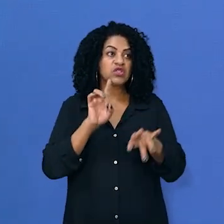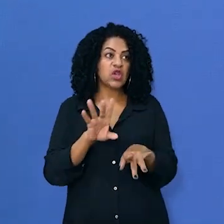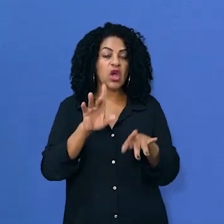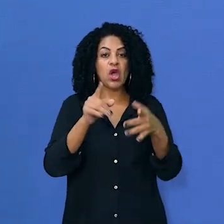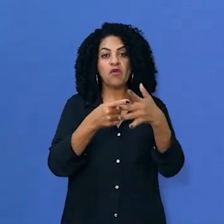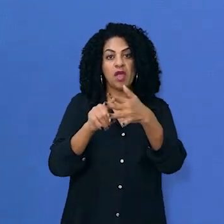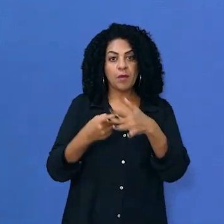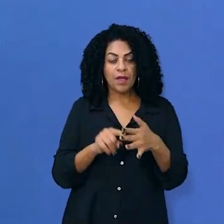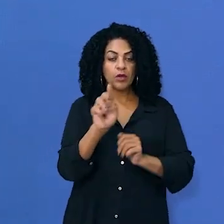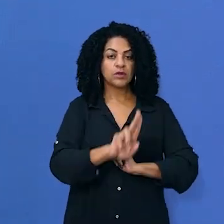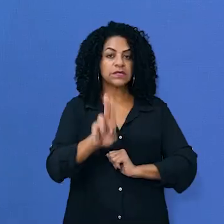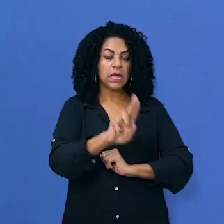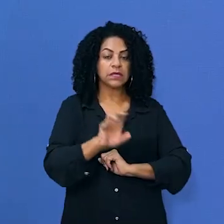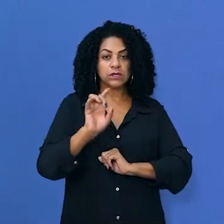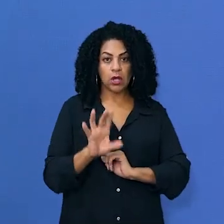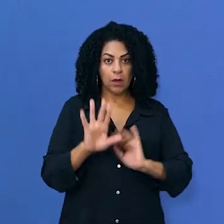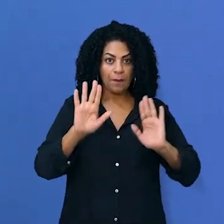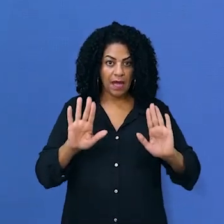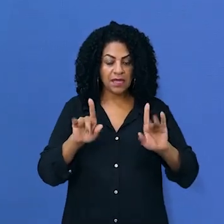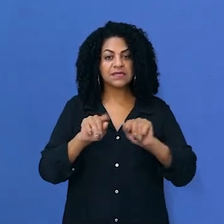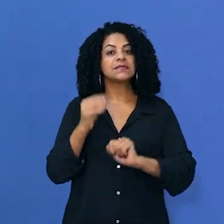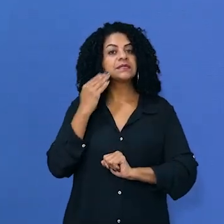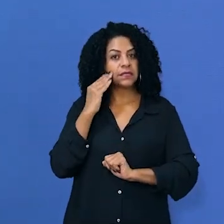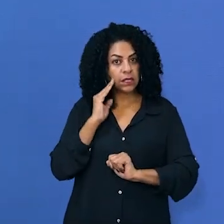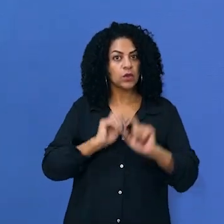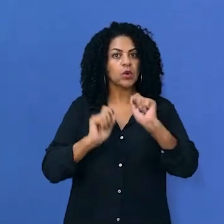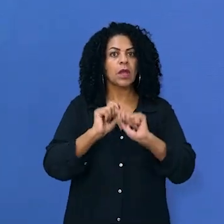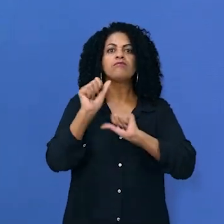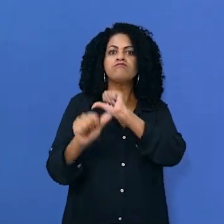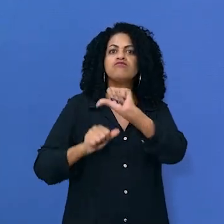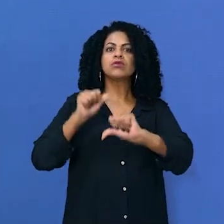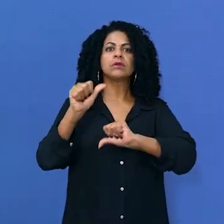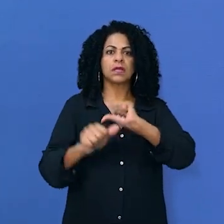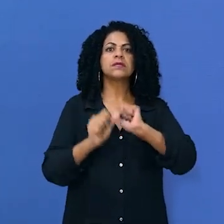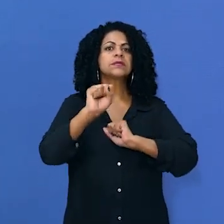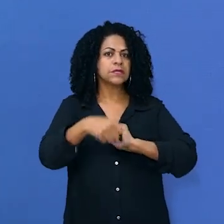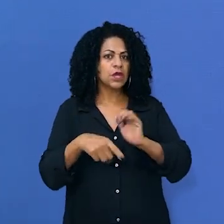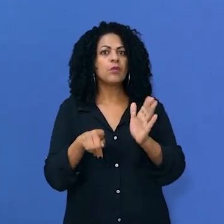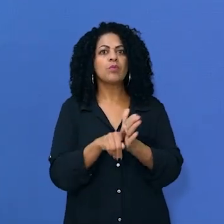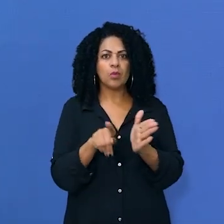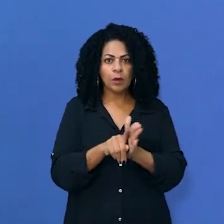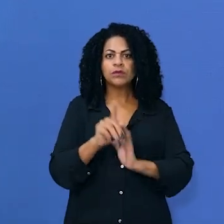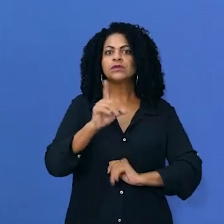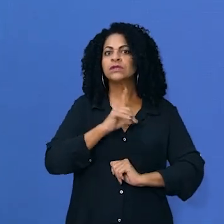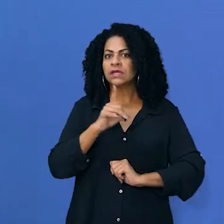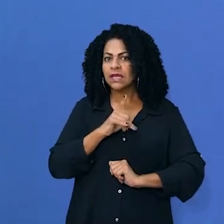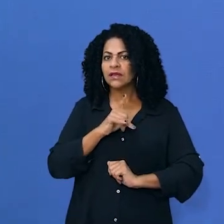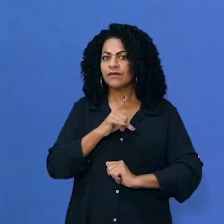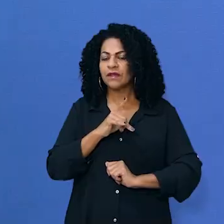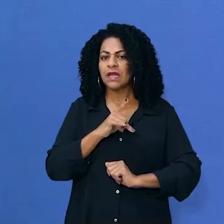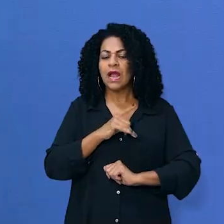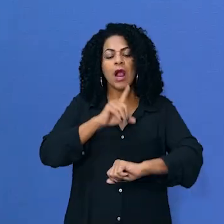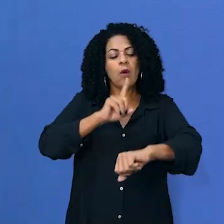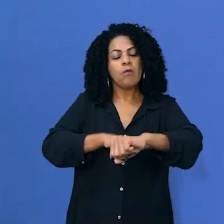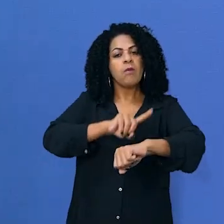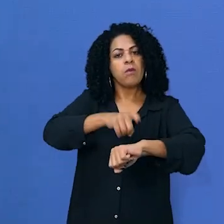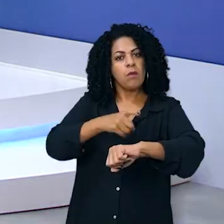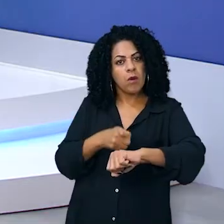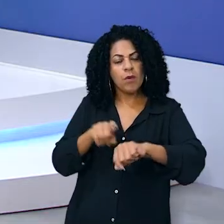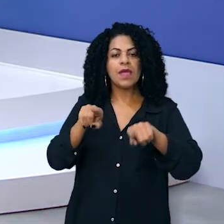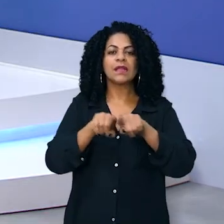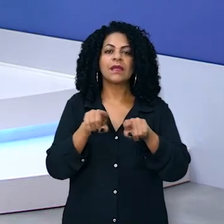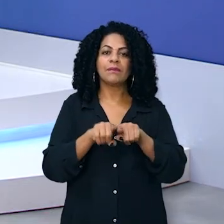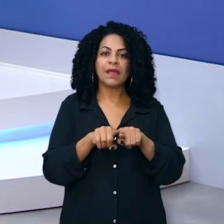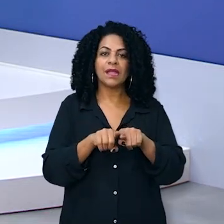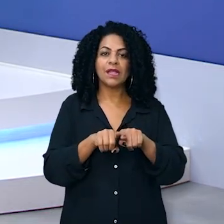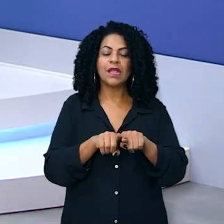ferramentas utilizadas, mas o colegiado entendeu que a mudança aumentou sim as atribuições e a carga horária da docente.